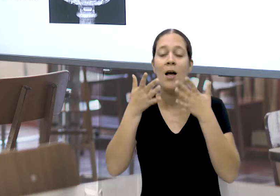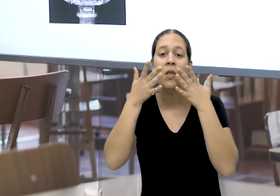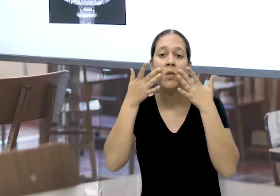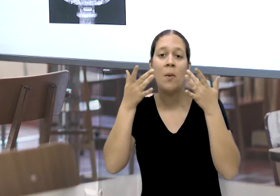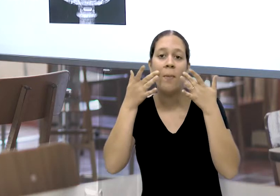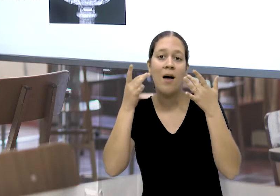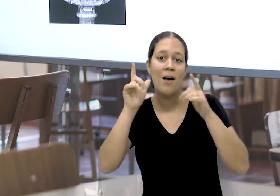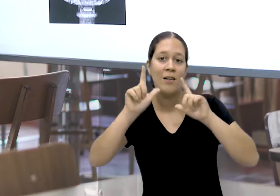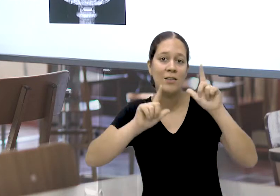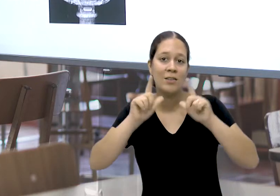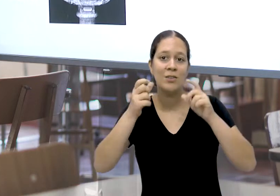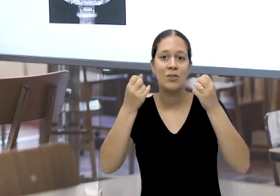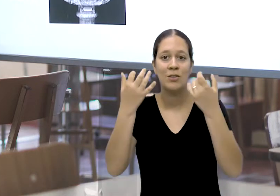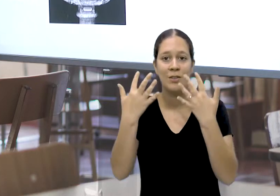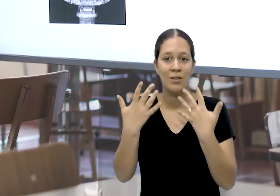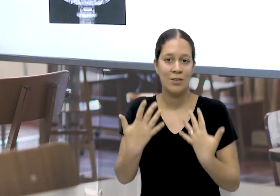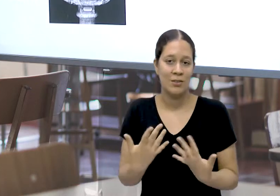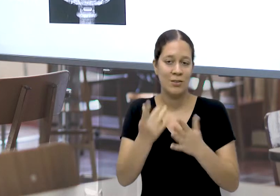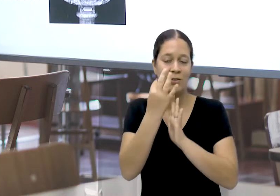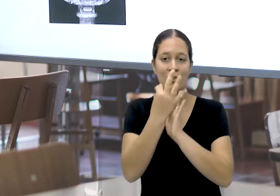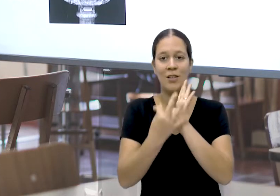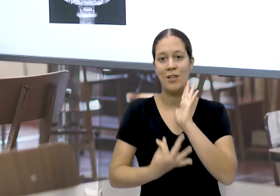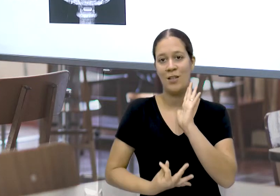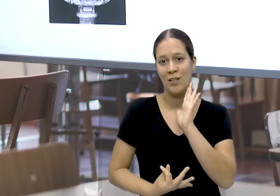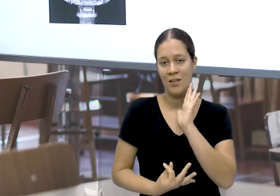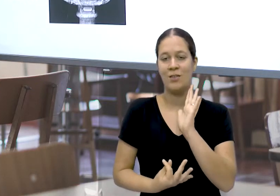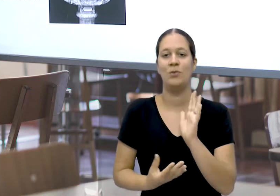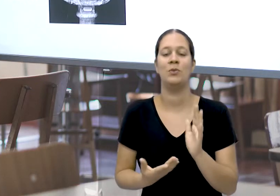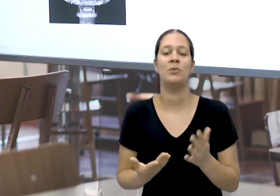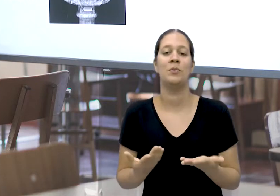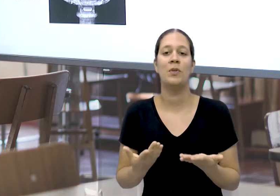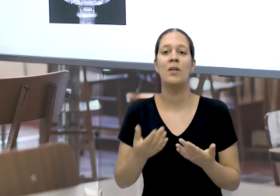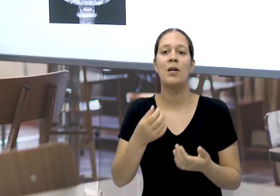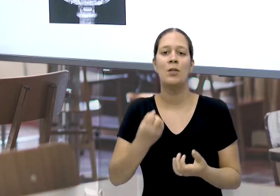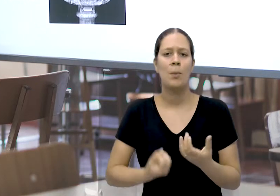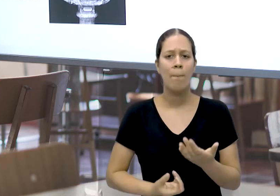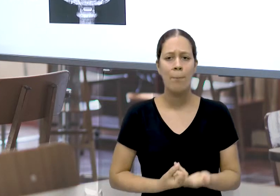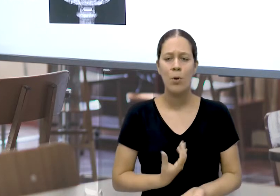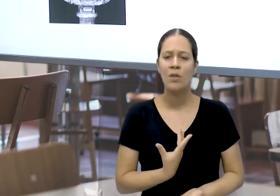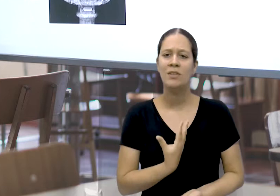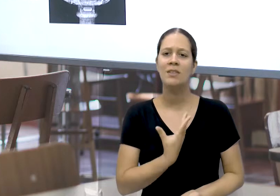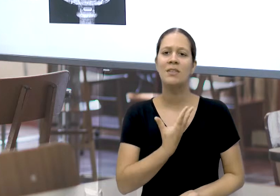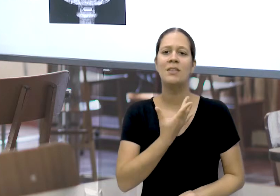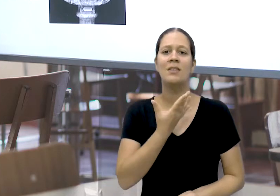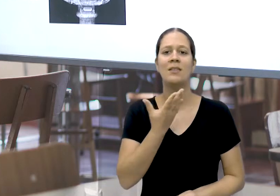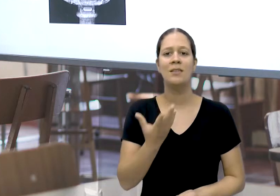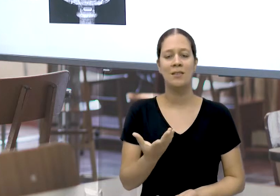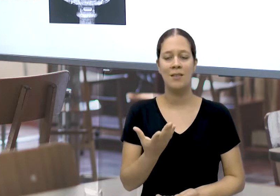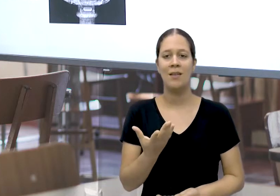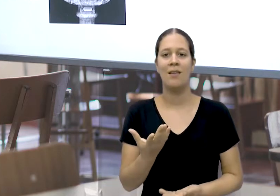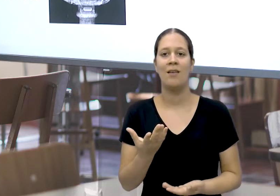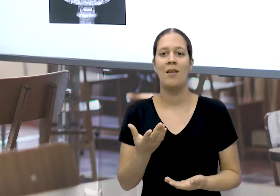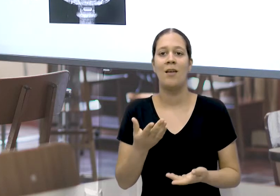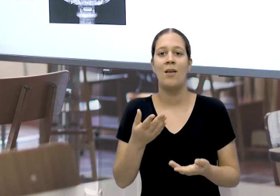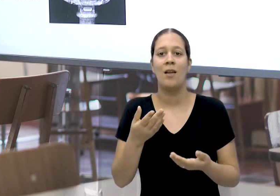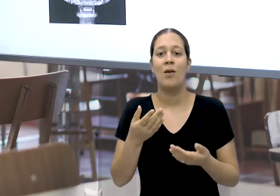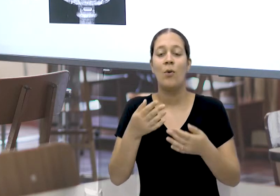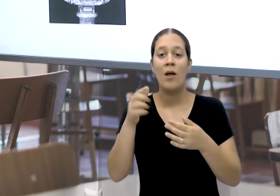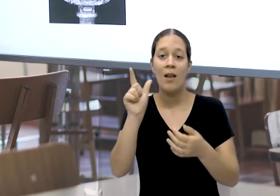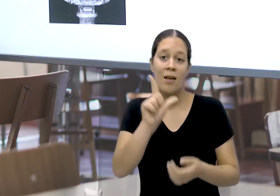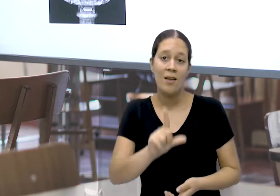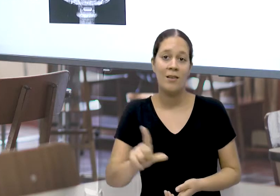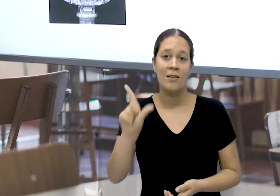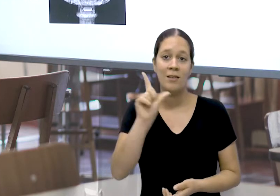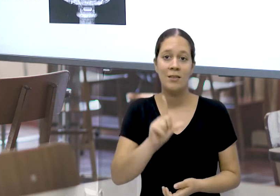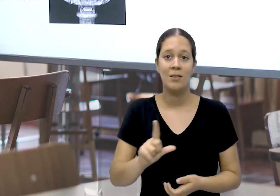temos o texto épico, temos o texto lírico e o dramático. O épico são poemas mais